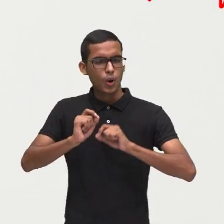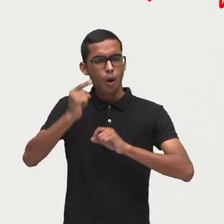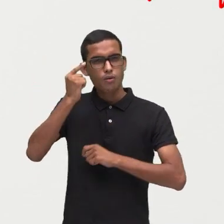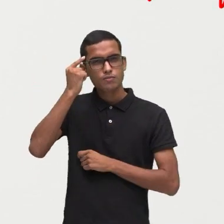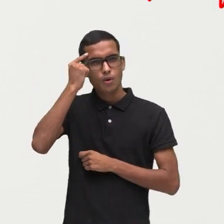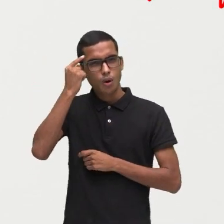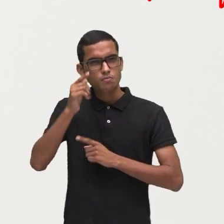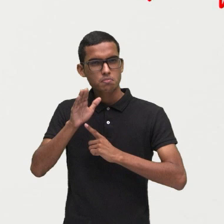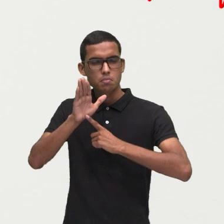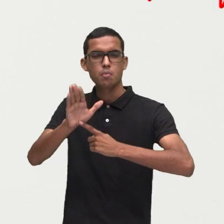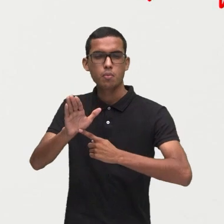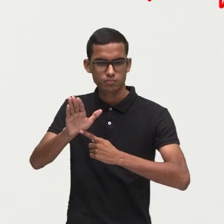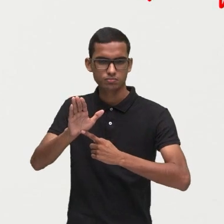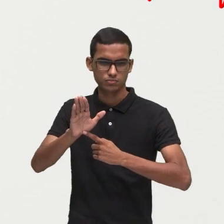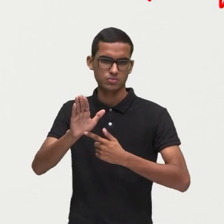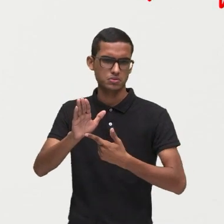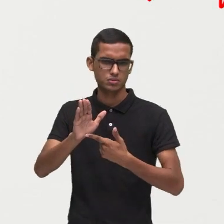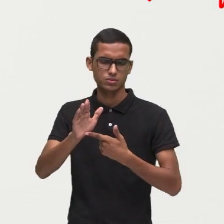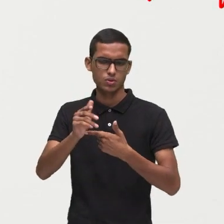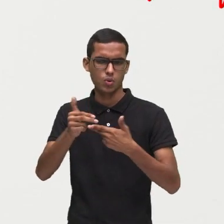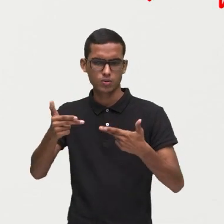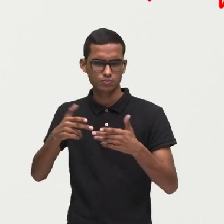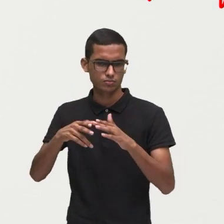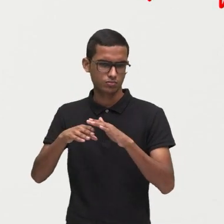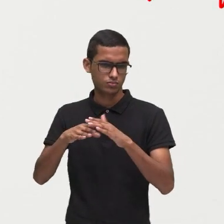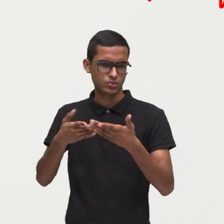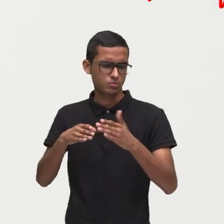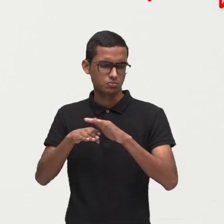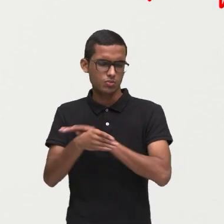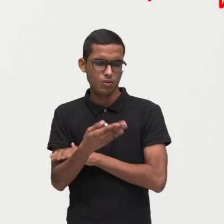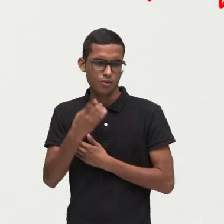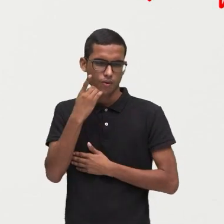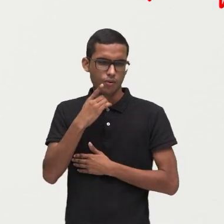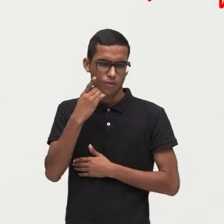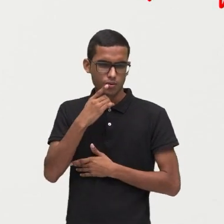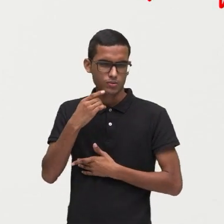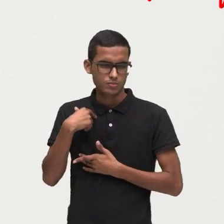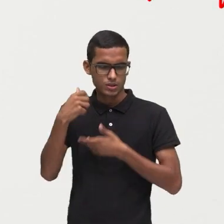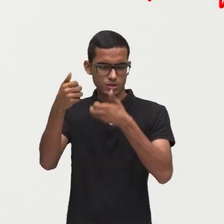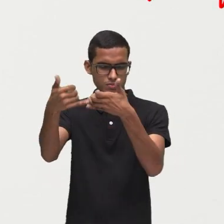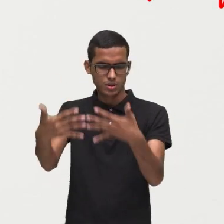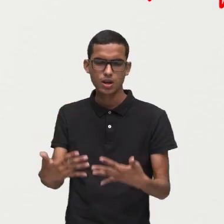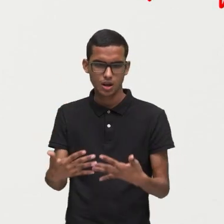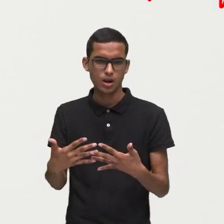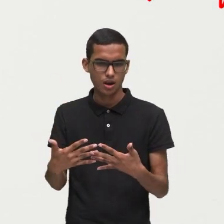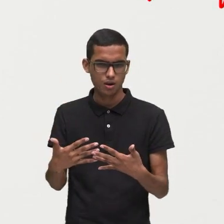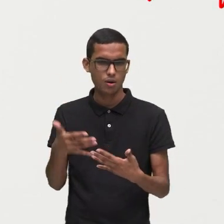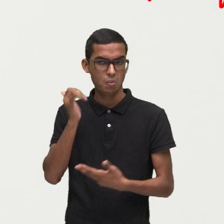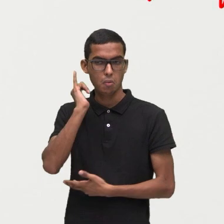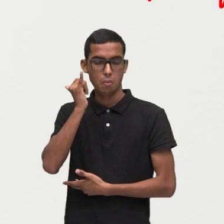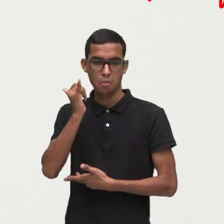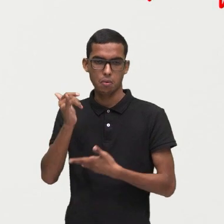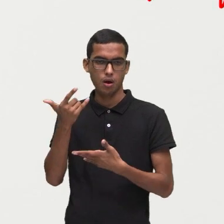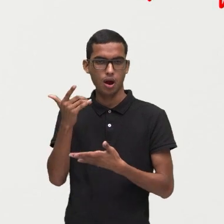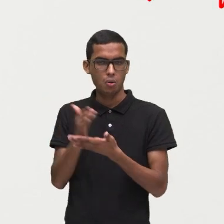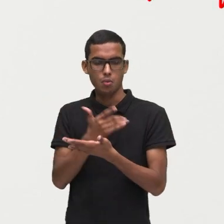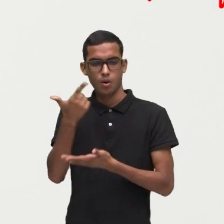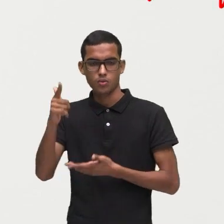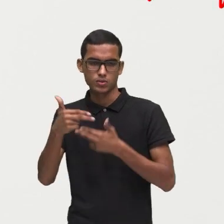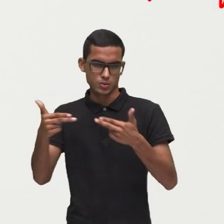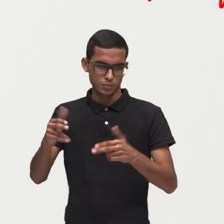uma ação habitual, tudo bem, para descrever, narrar alguma coisa. Então não é aqui. Canto,